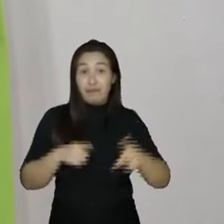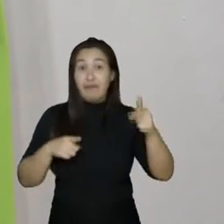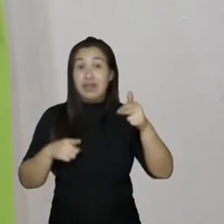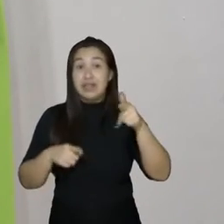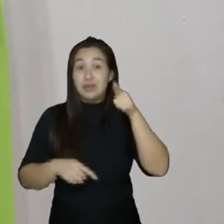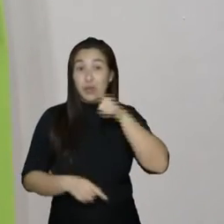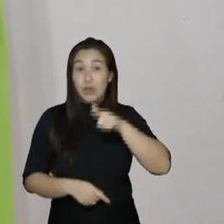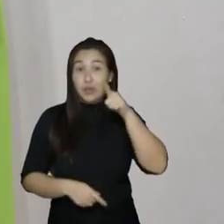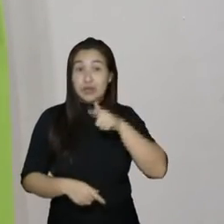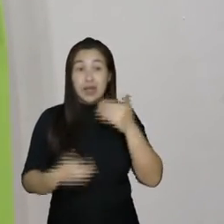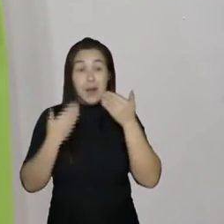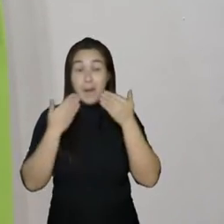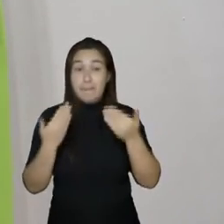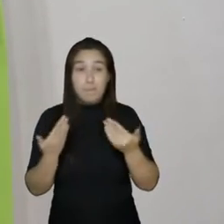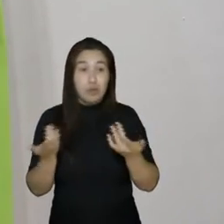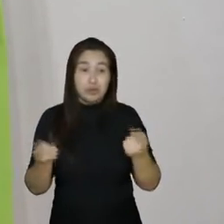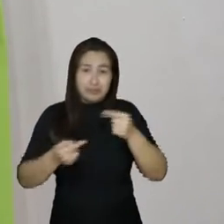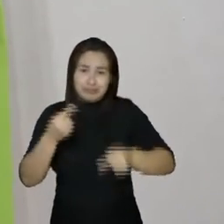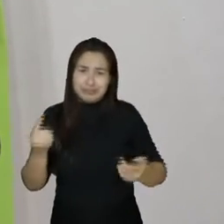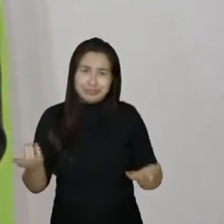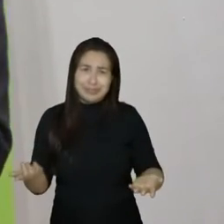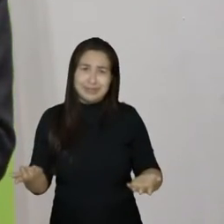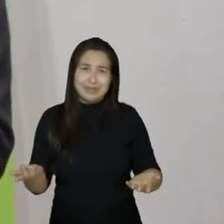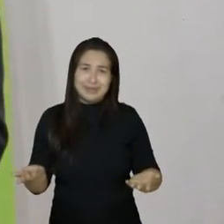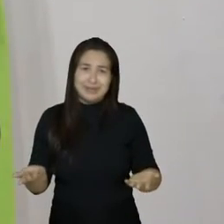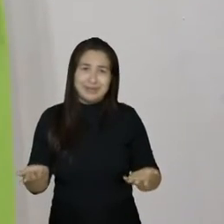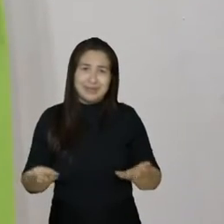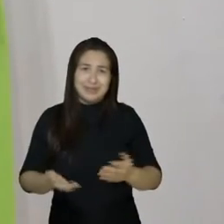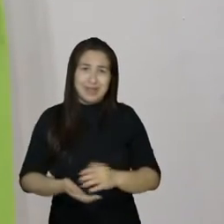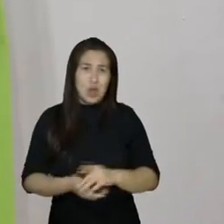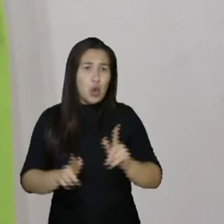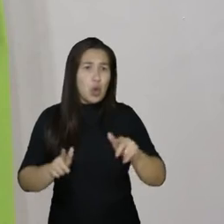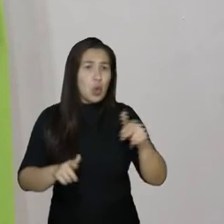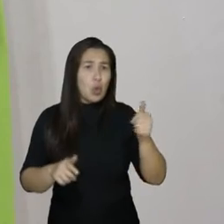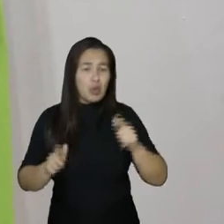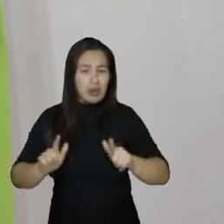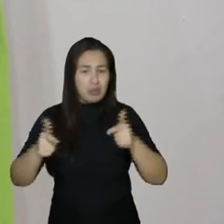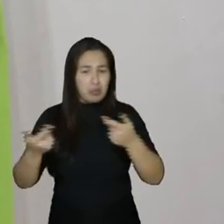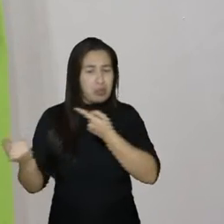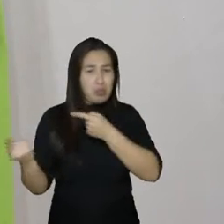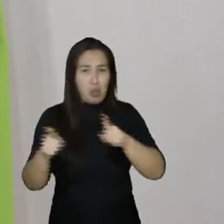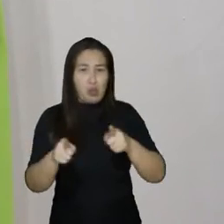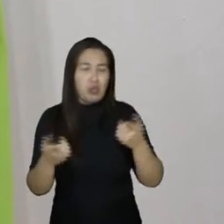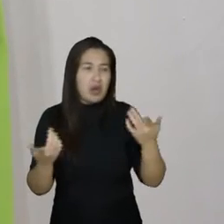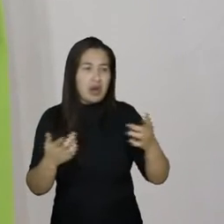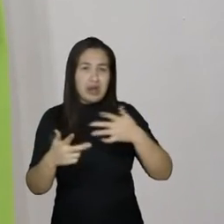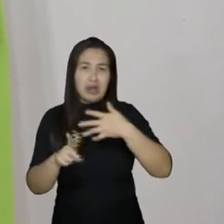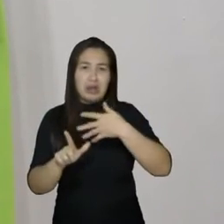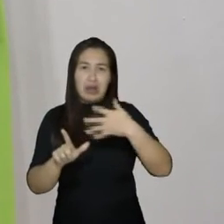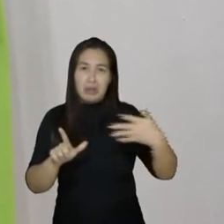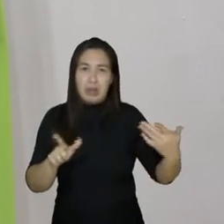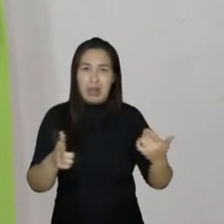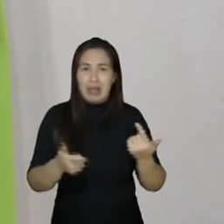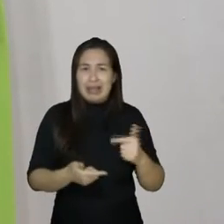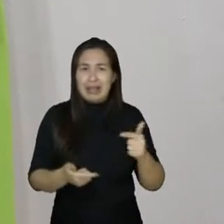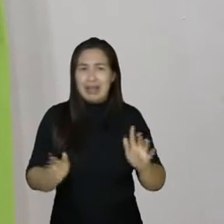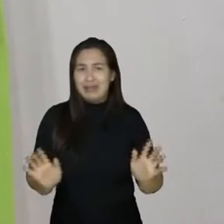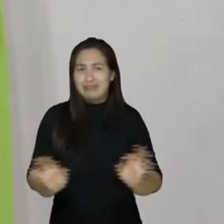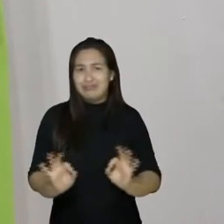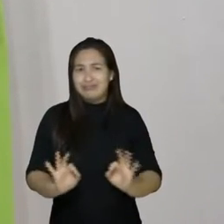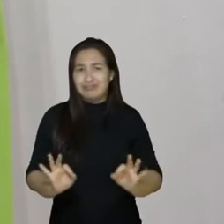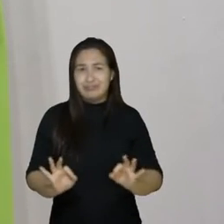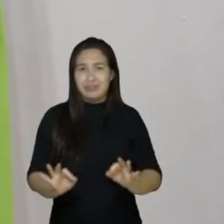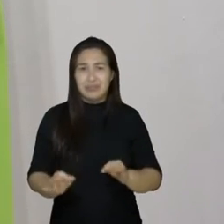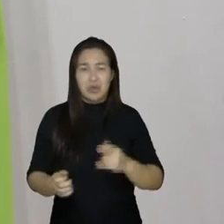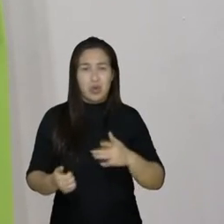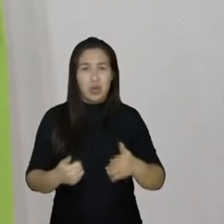e se mostra não ser nada disso. Não fez nenhuma ação contra a LGBT, nada de